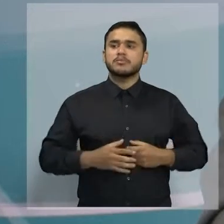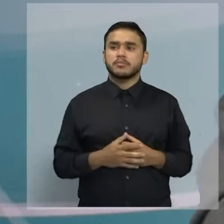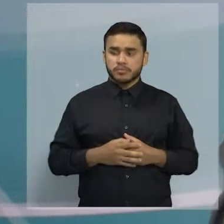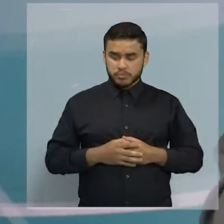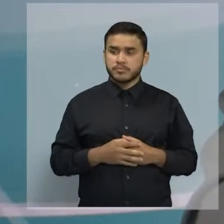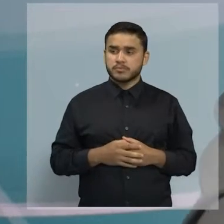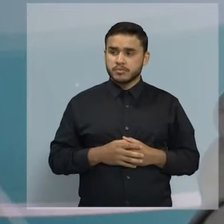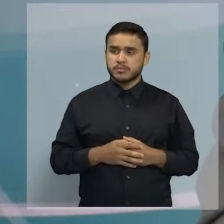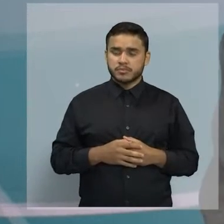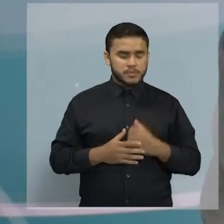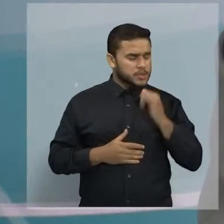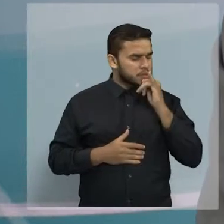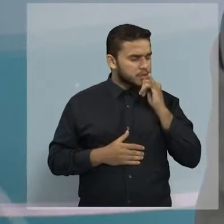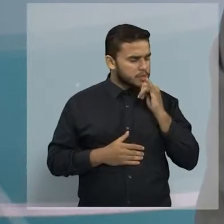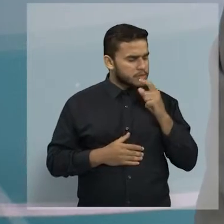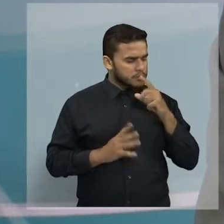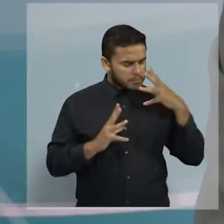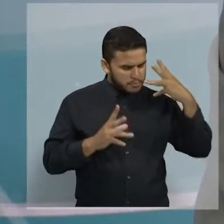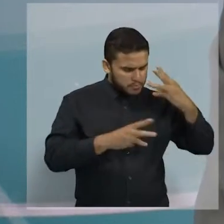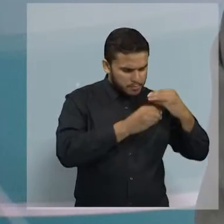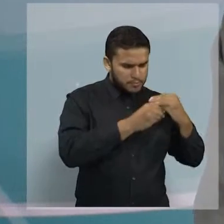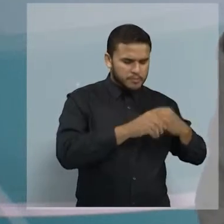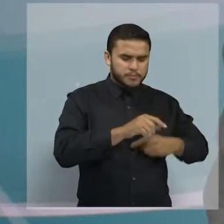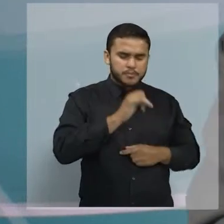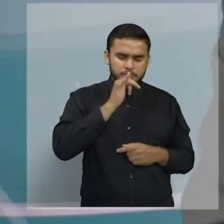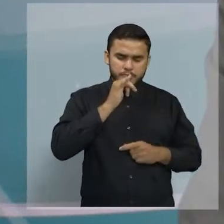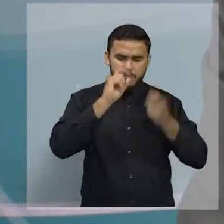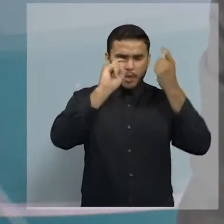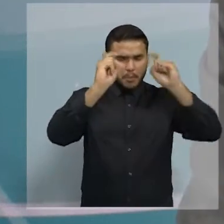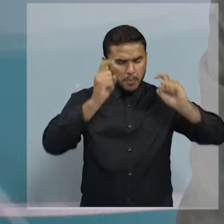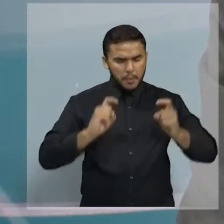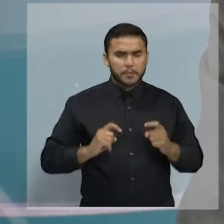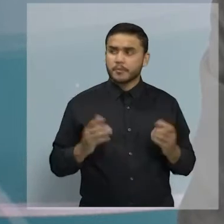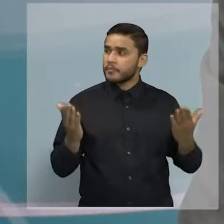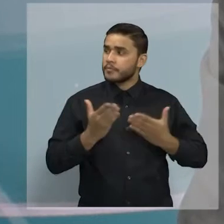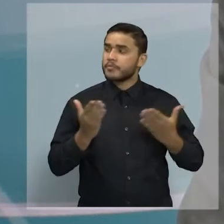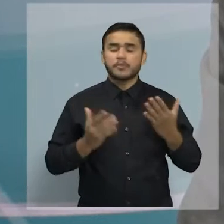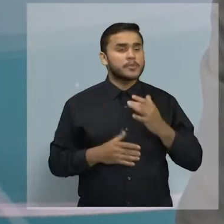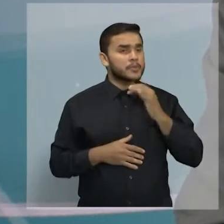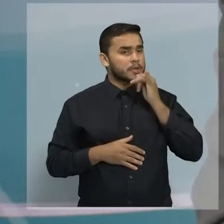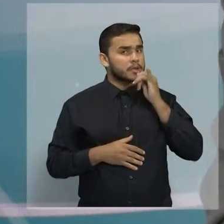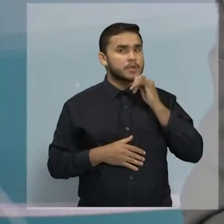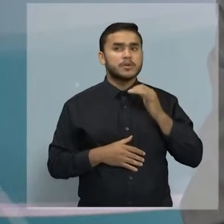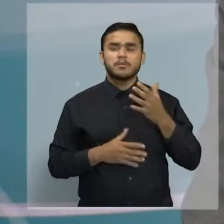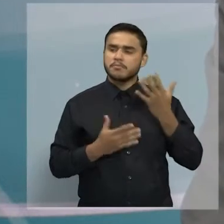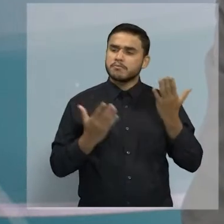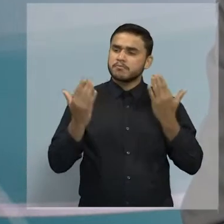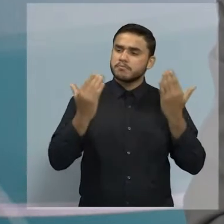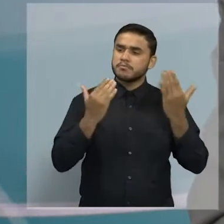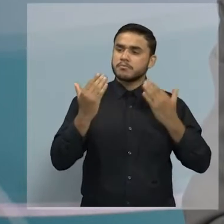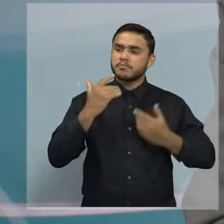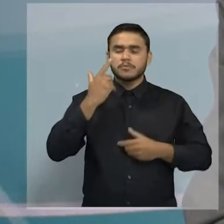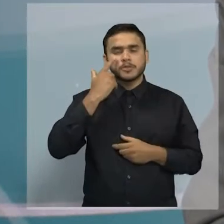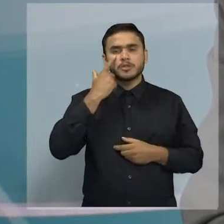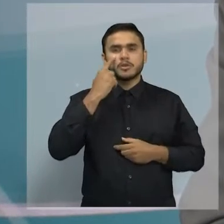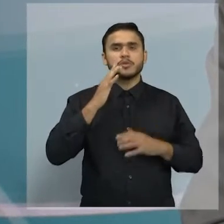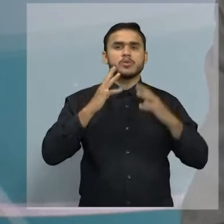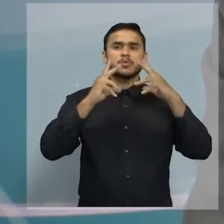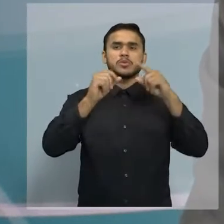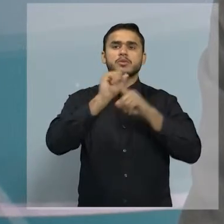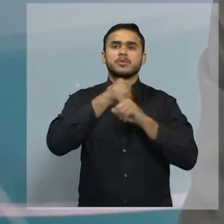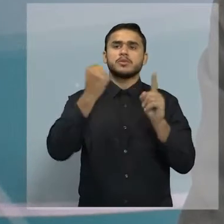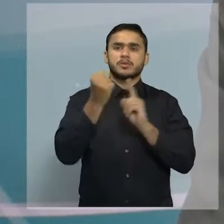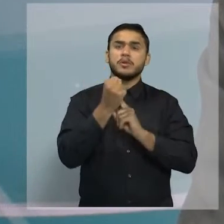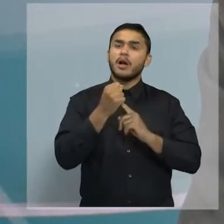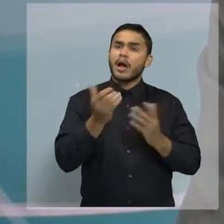só para alimentar a discussão para frente, quer dizer, temos que pensar hoje, dada a complexidade, né, da sociedade